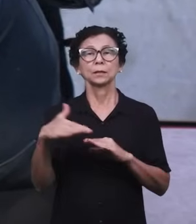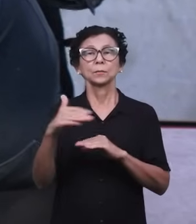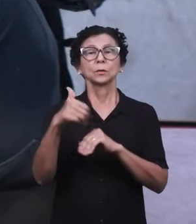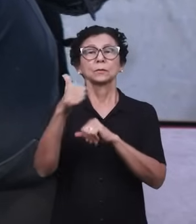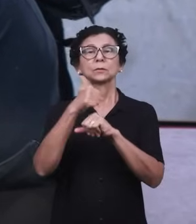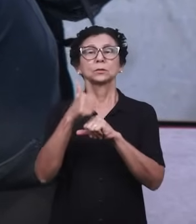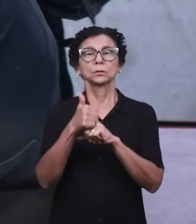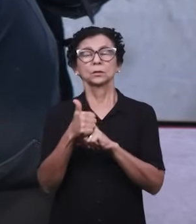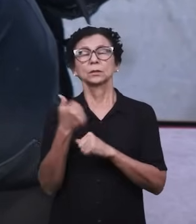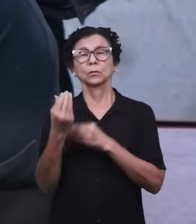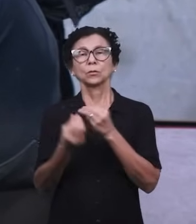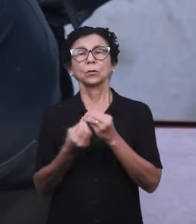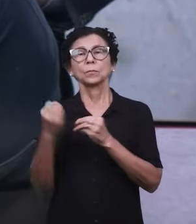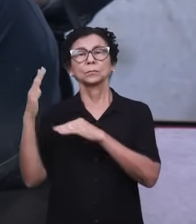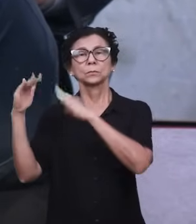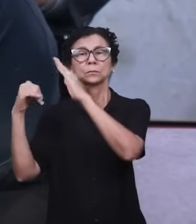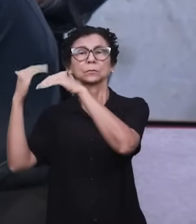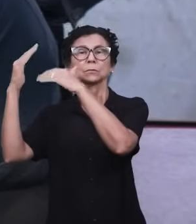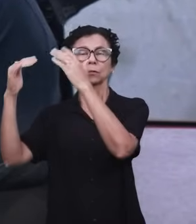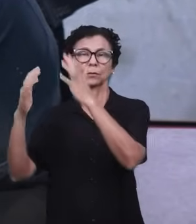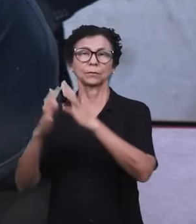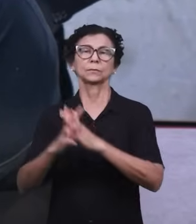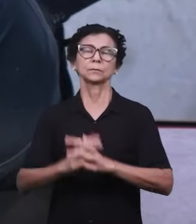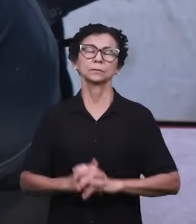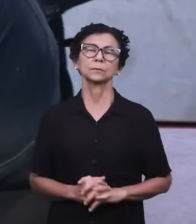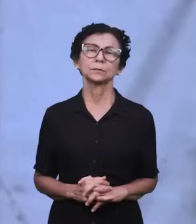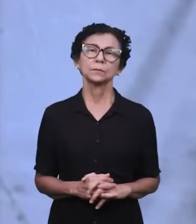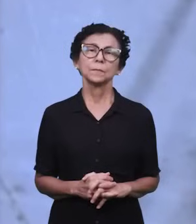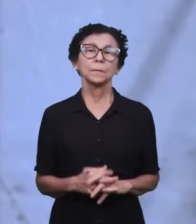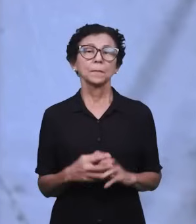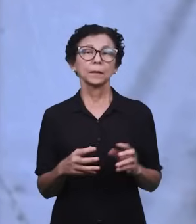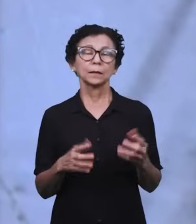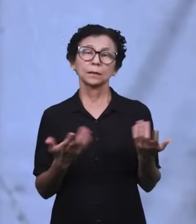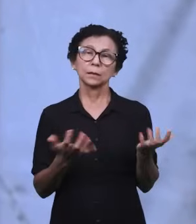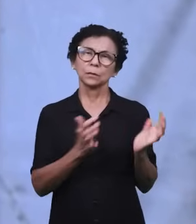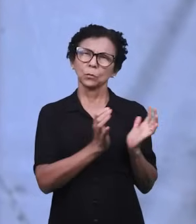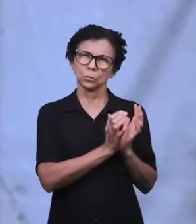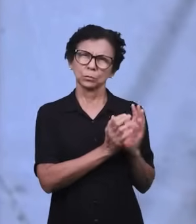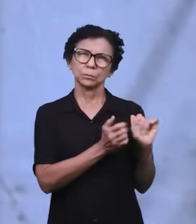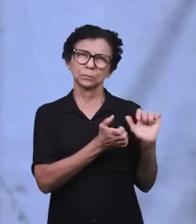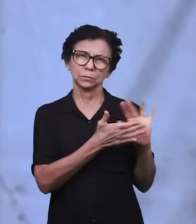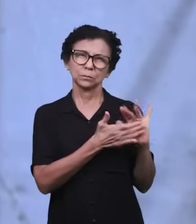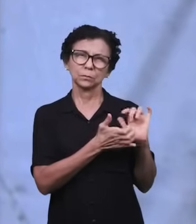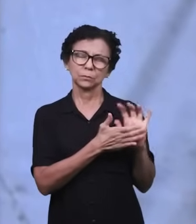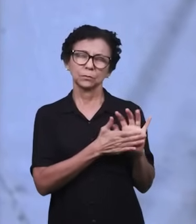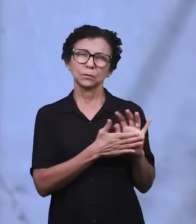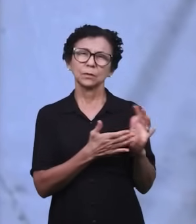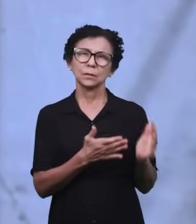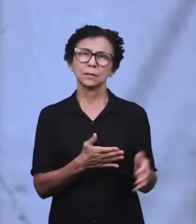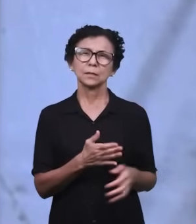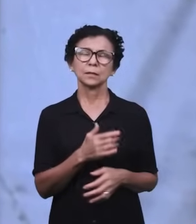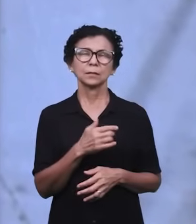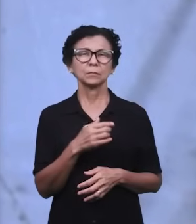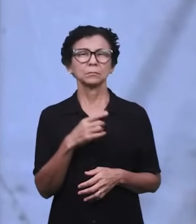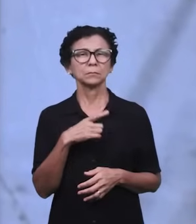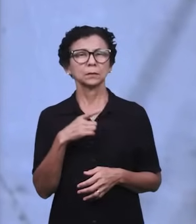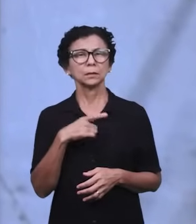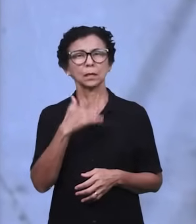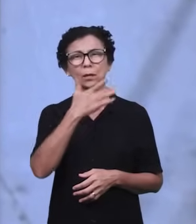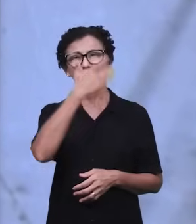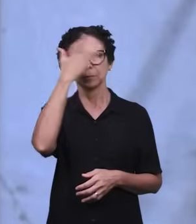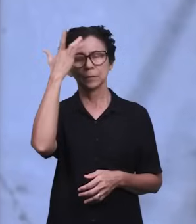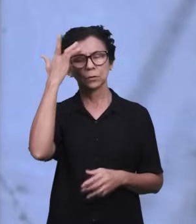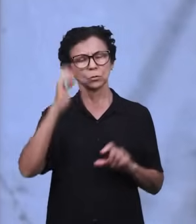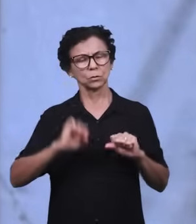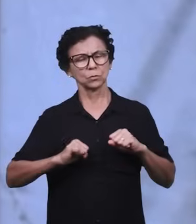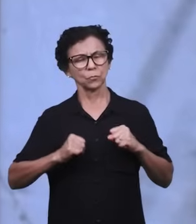numa área assim, mais profissional, um trabalho mais profissional, né? Que assim como um grupo de louvor, às vezes tem uma pessoa que